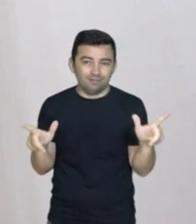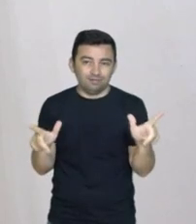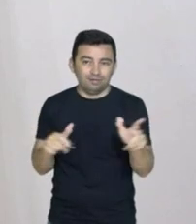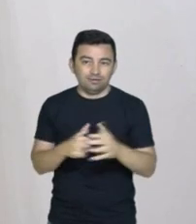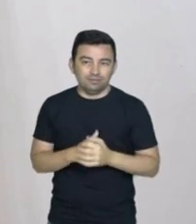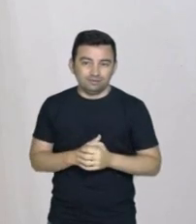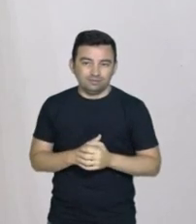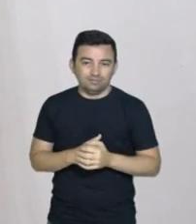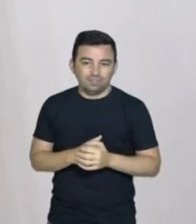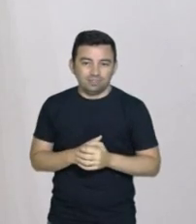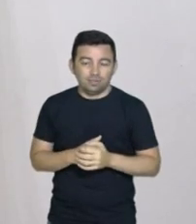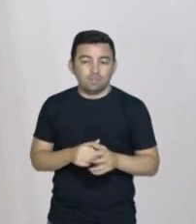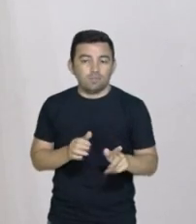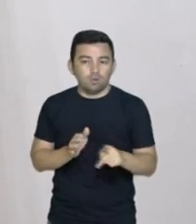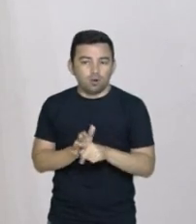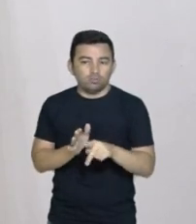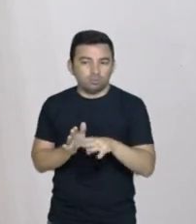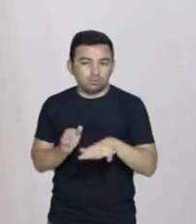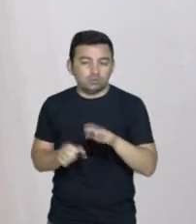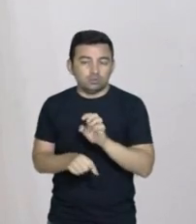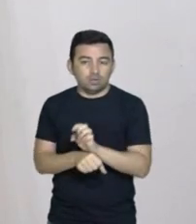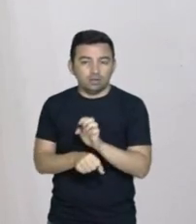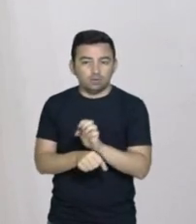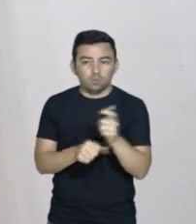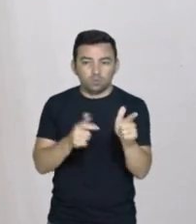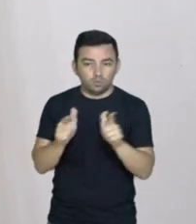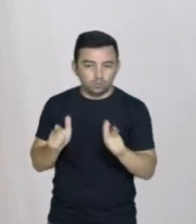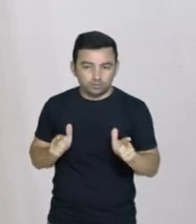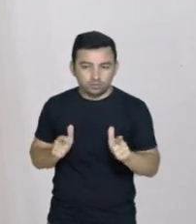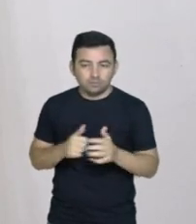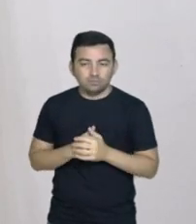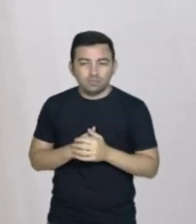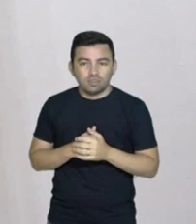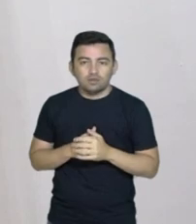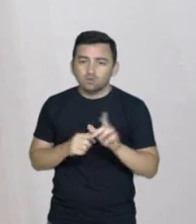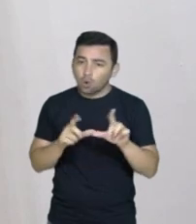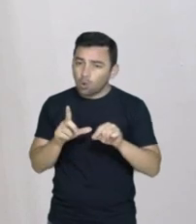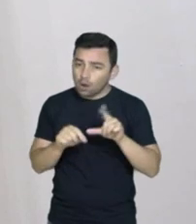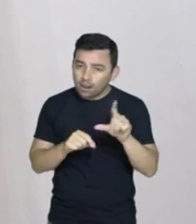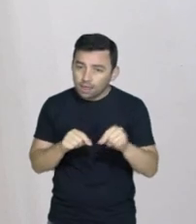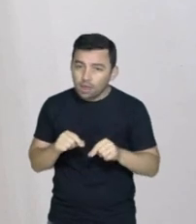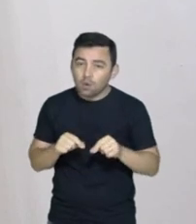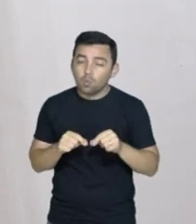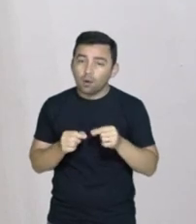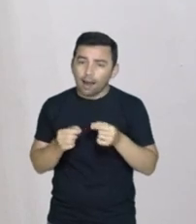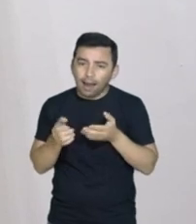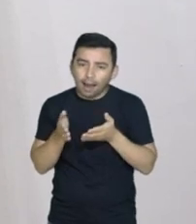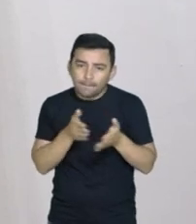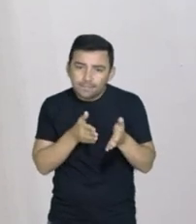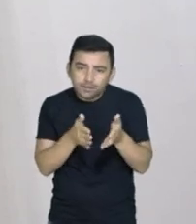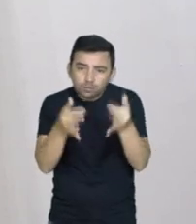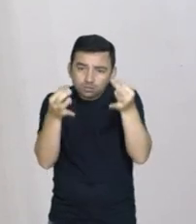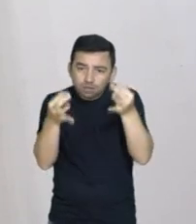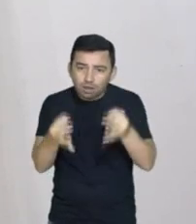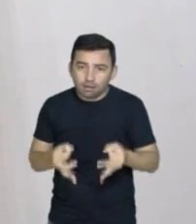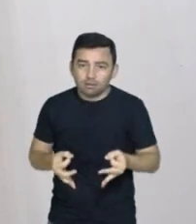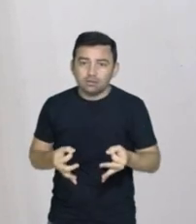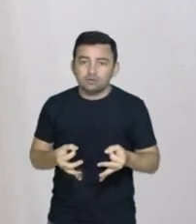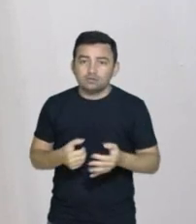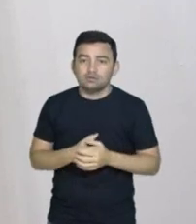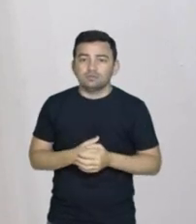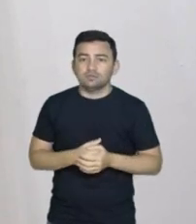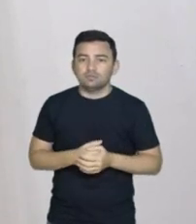dos eleitores de outros estados escolheu o caminho correto o caminho certo o caminho à direita mas